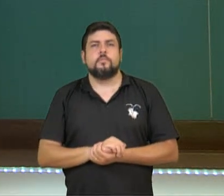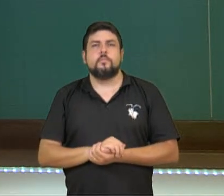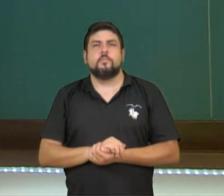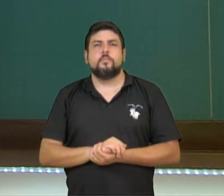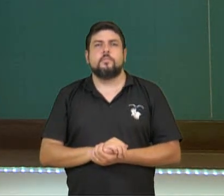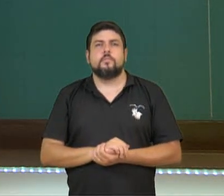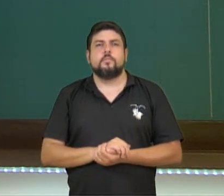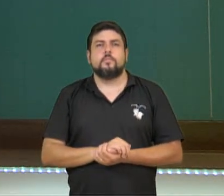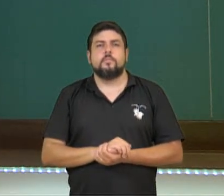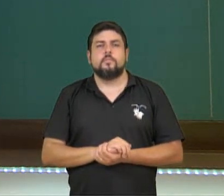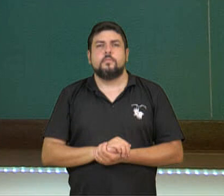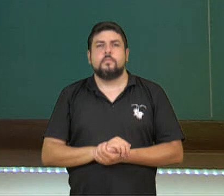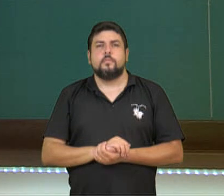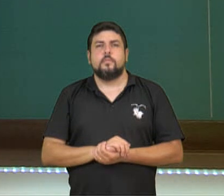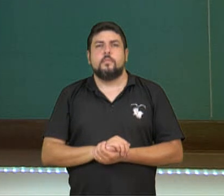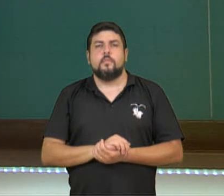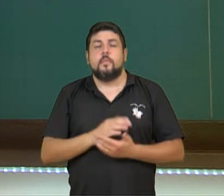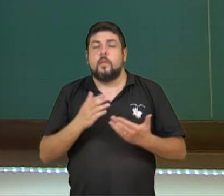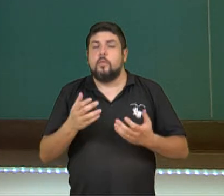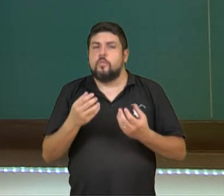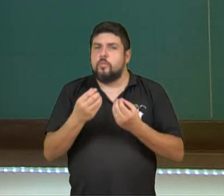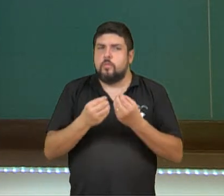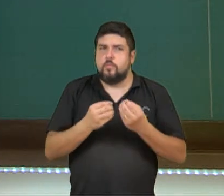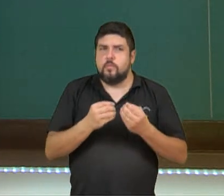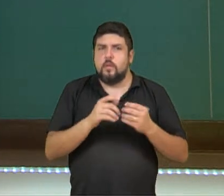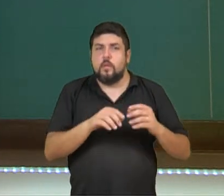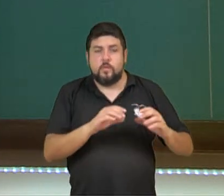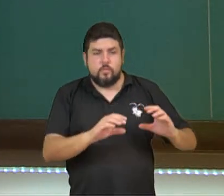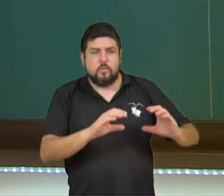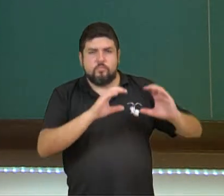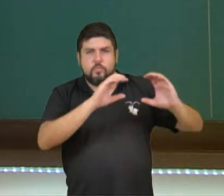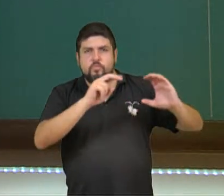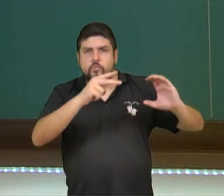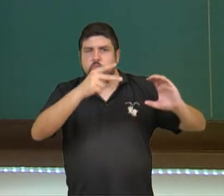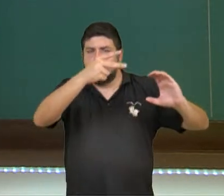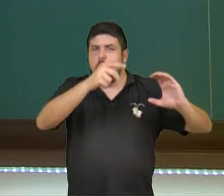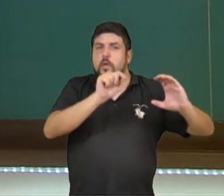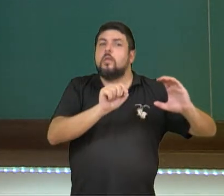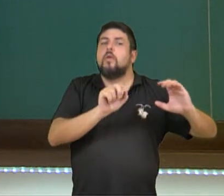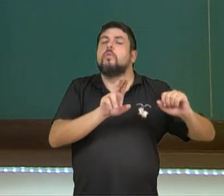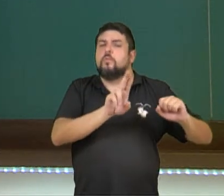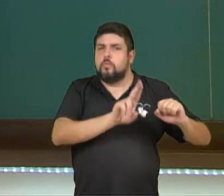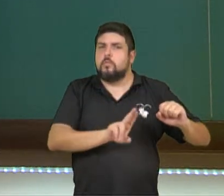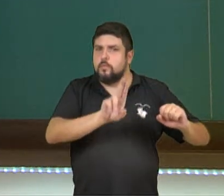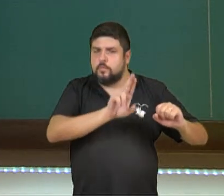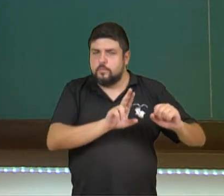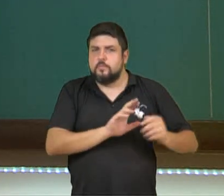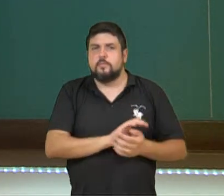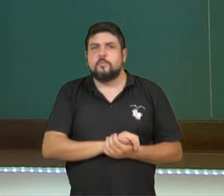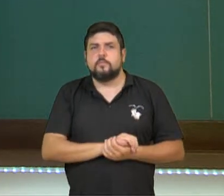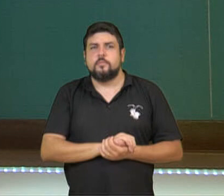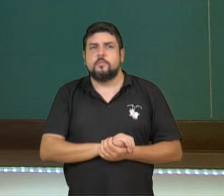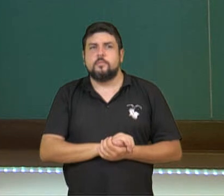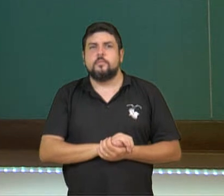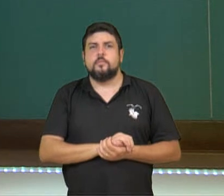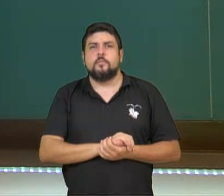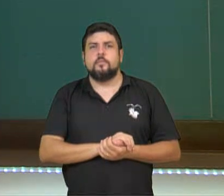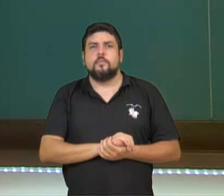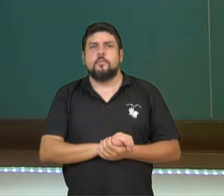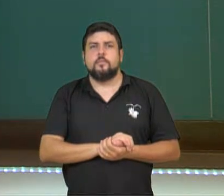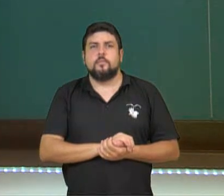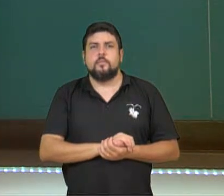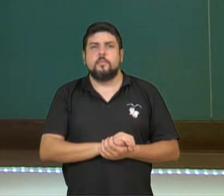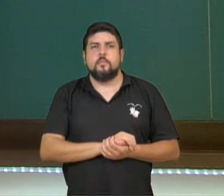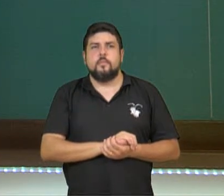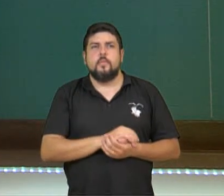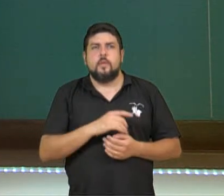Vamos aplicar o produto notável, porque claro, né, gente, se ele existe, ele facilita, vamos utilizá-lo. O que que ele diz? Eu tenho